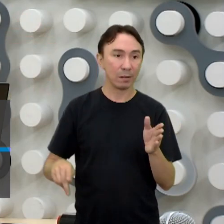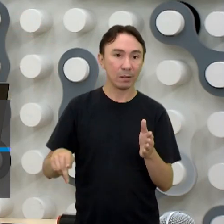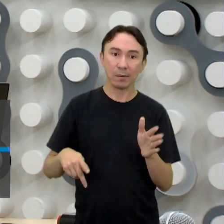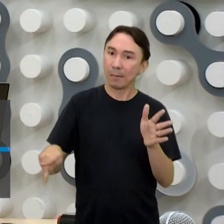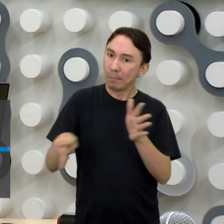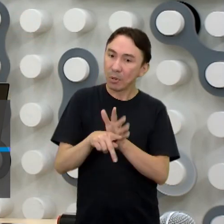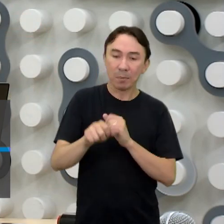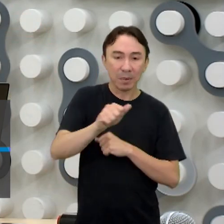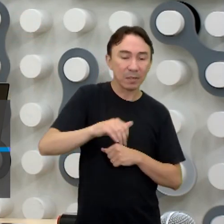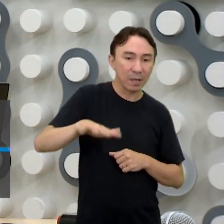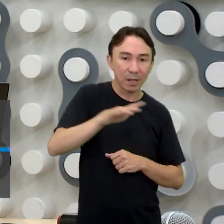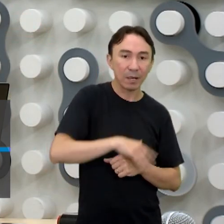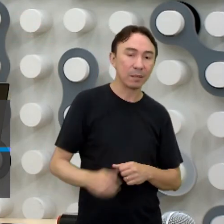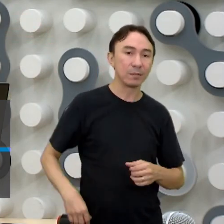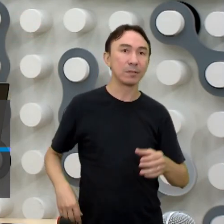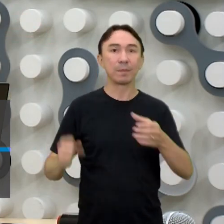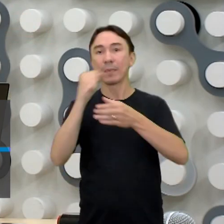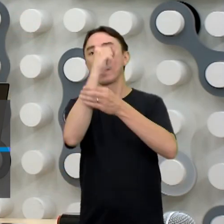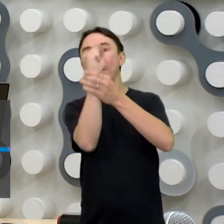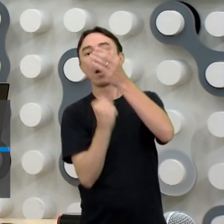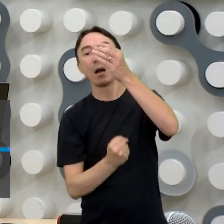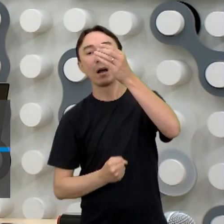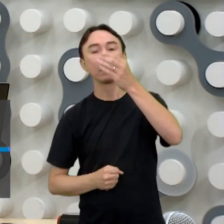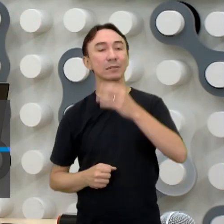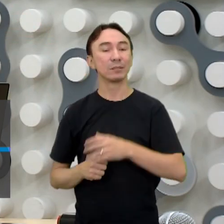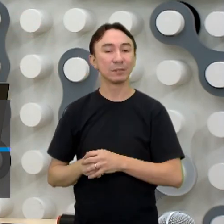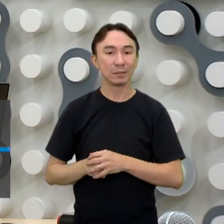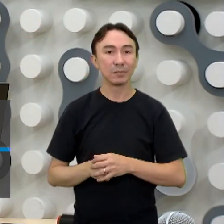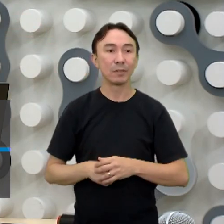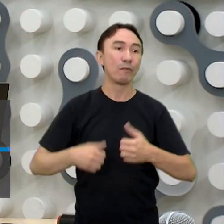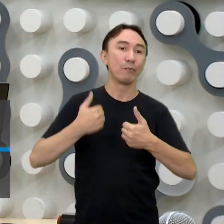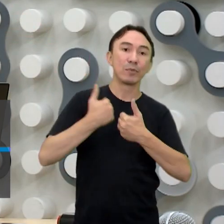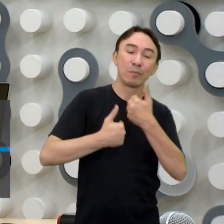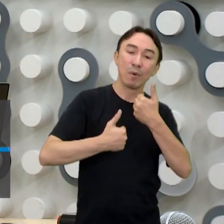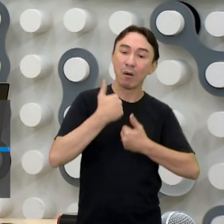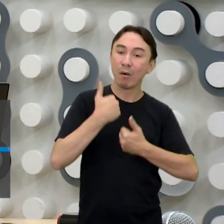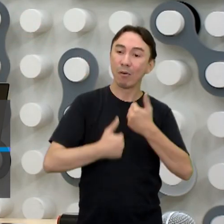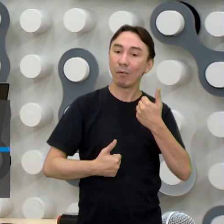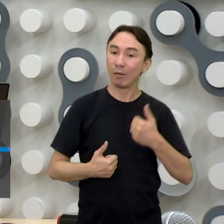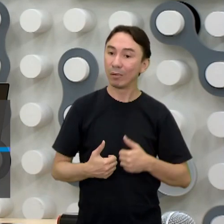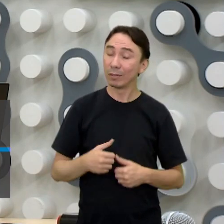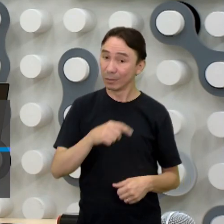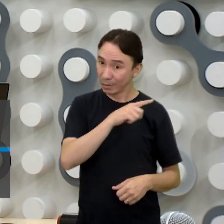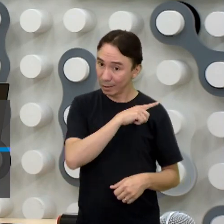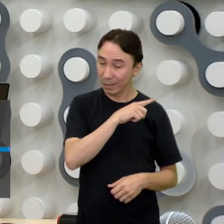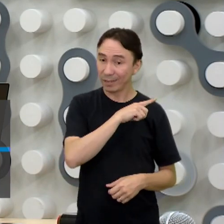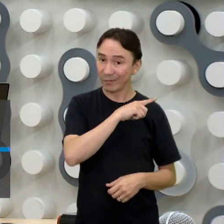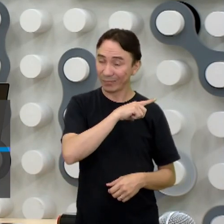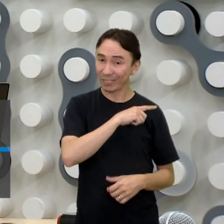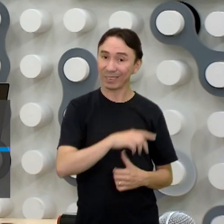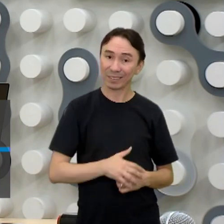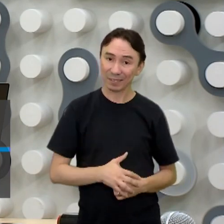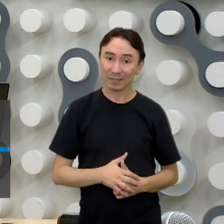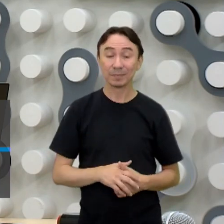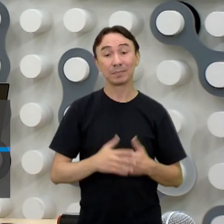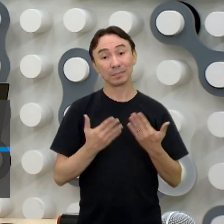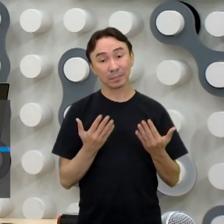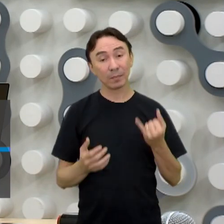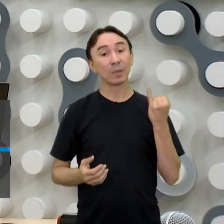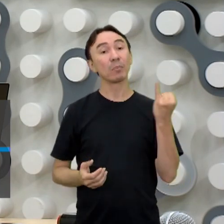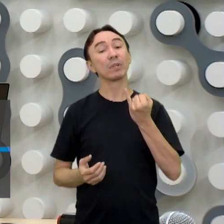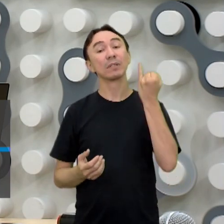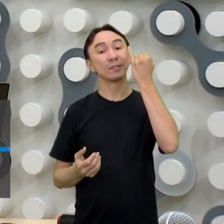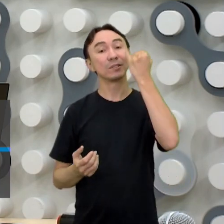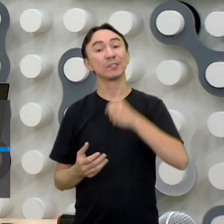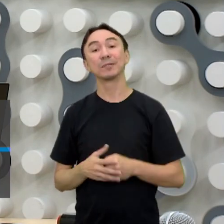futebol, especialista em futebol, American Football, futebol americano. Então, é importante que a gente pense nessa linha de pensamento. Olha